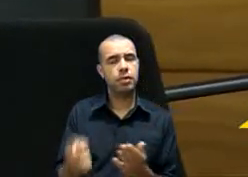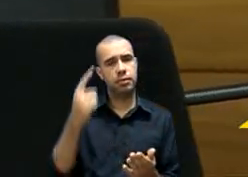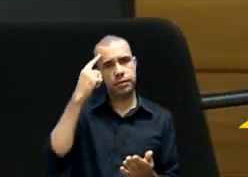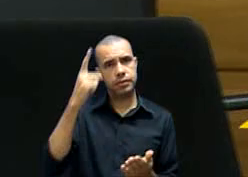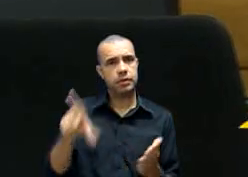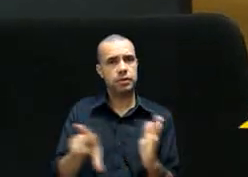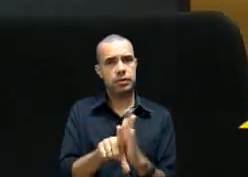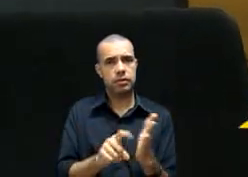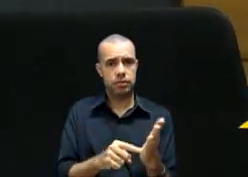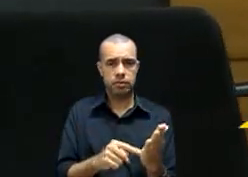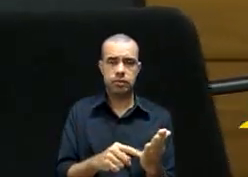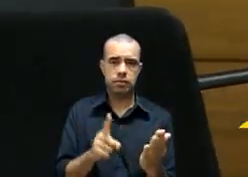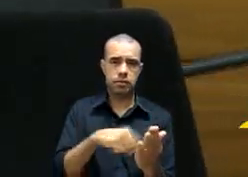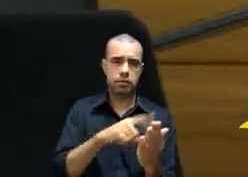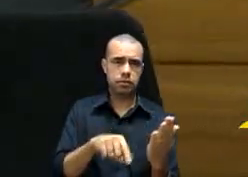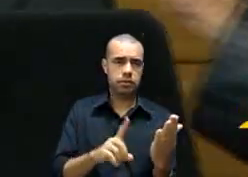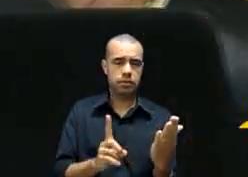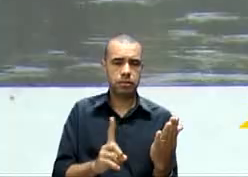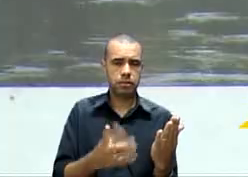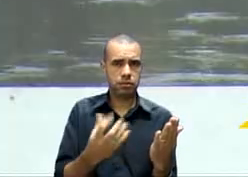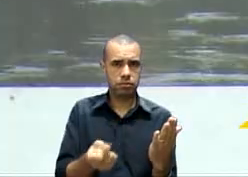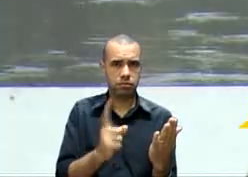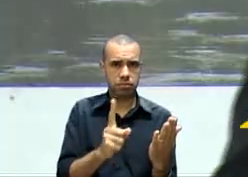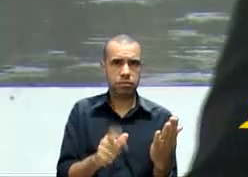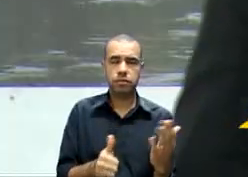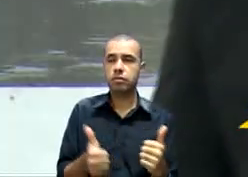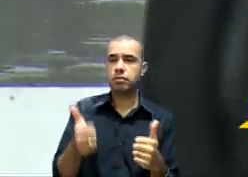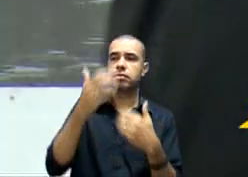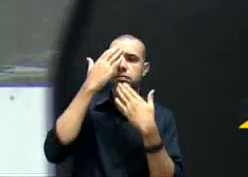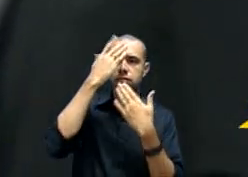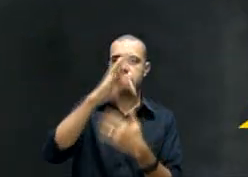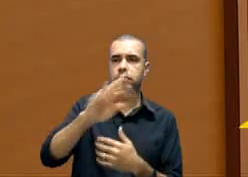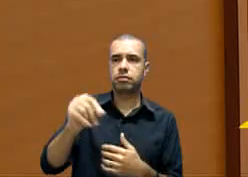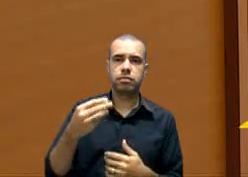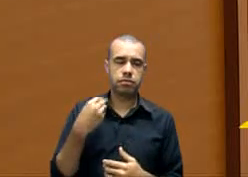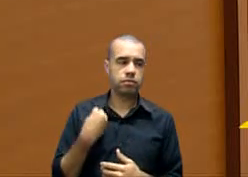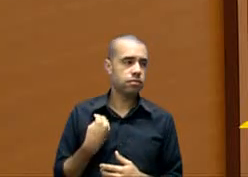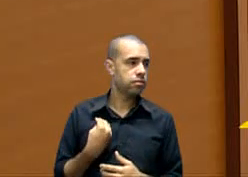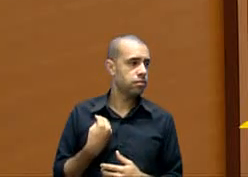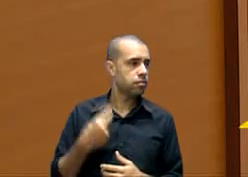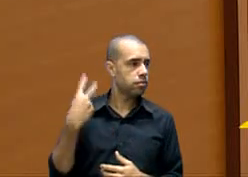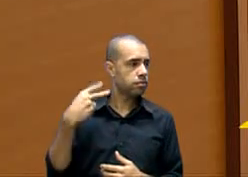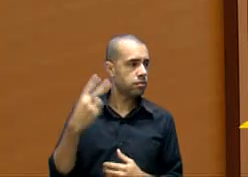tenha sua continuidade. Obrigado a todos os vereadores.